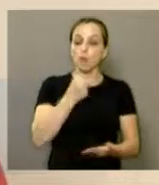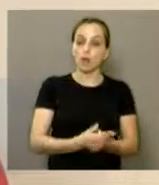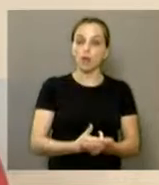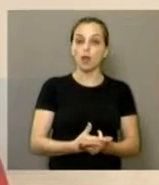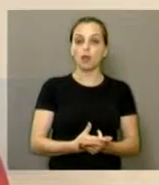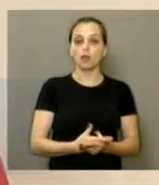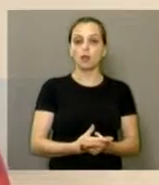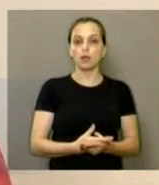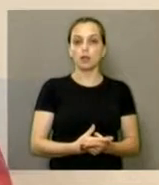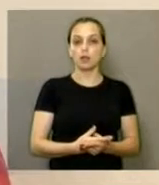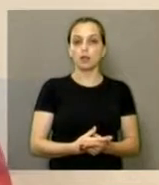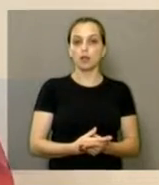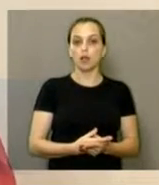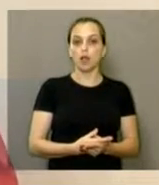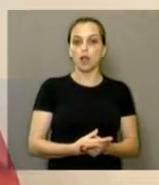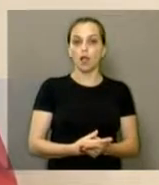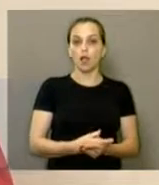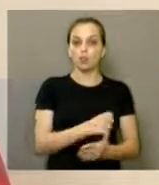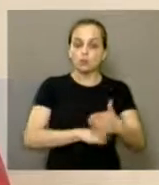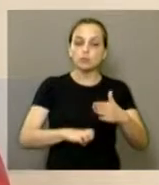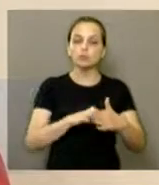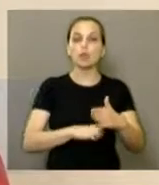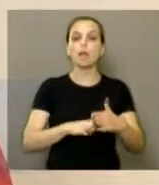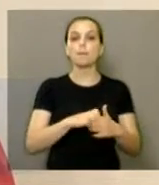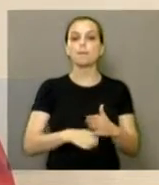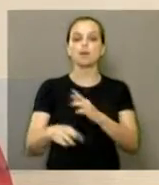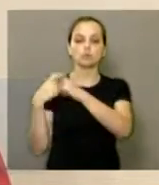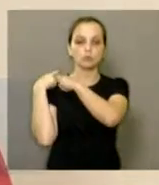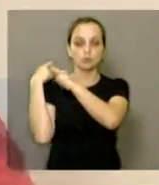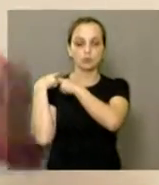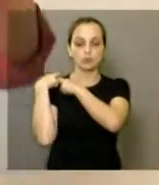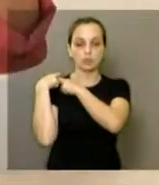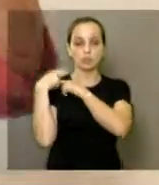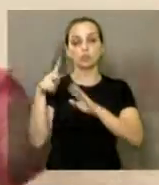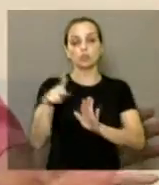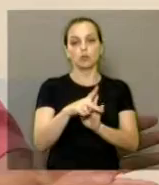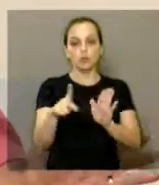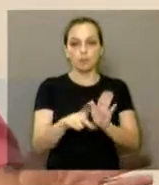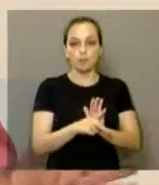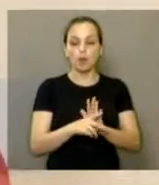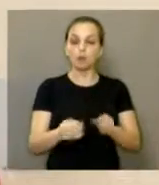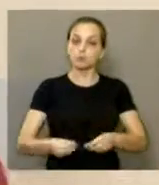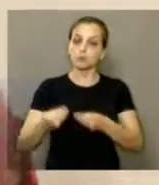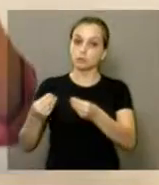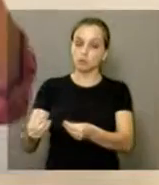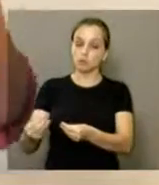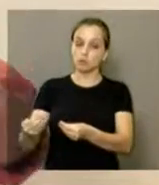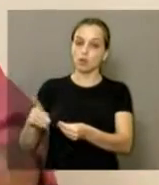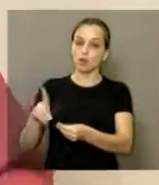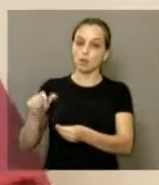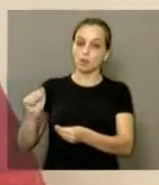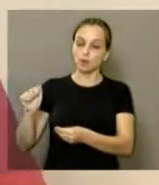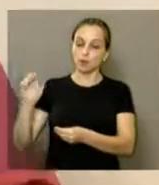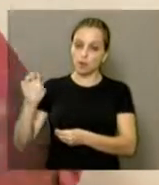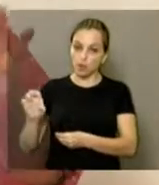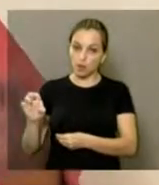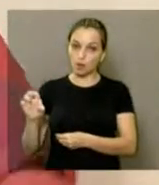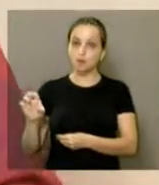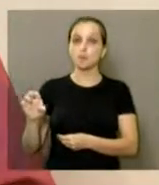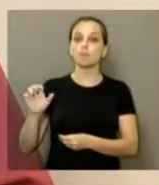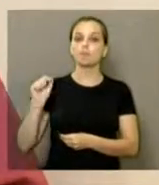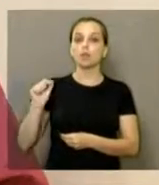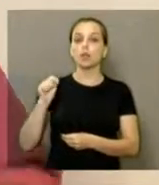de honrar com esses contratos que é de responsabilidade dela, está passando para o DAE, está passando